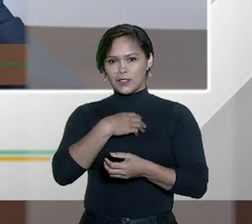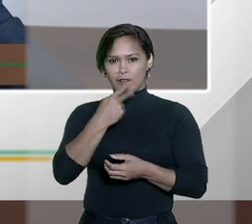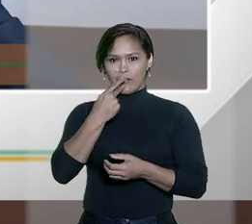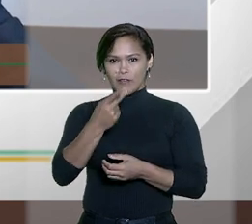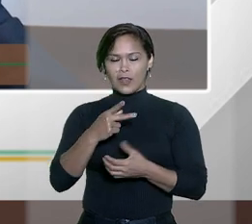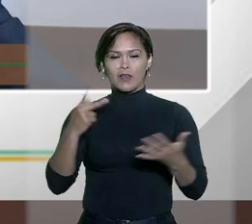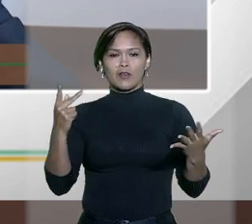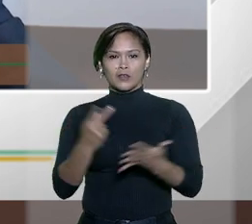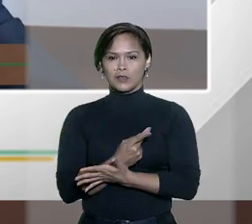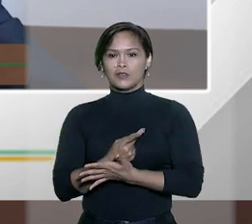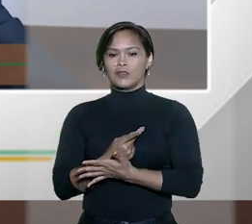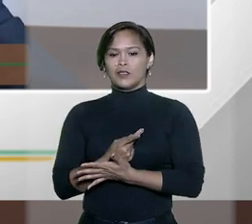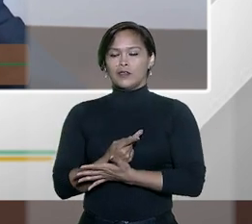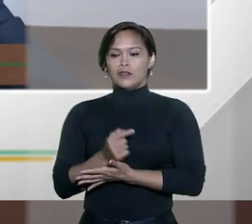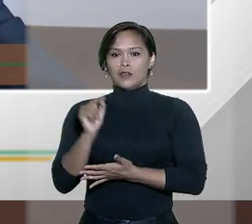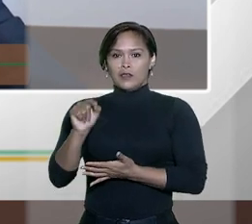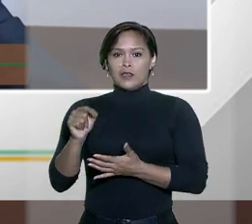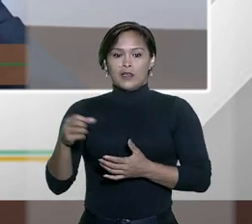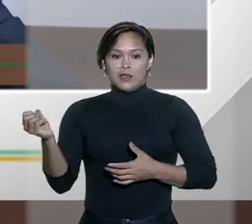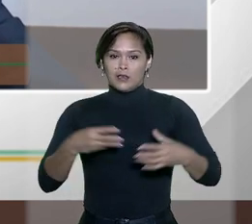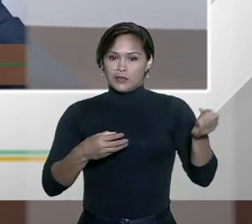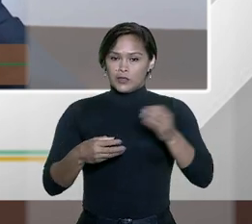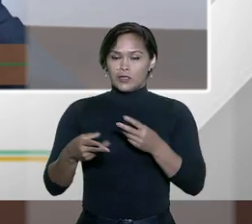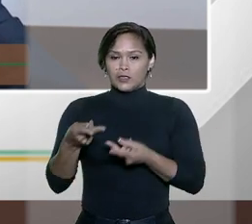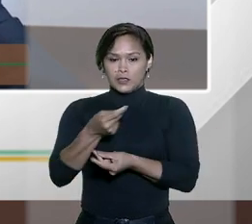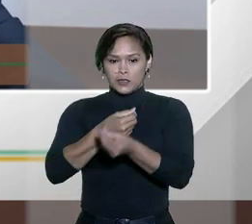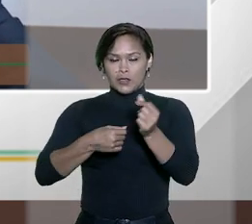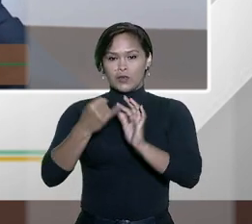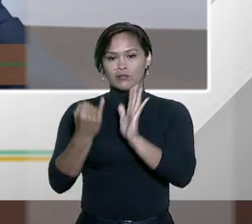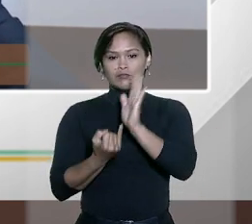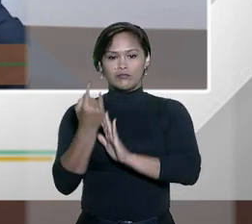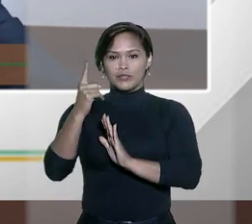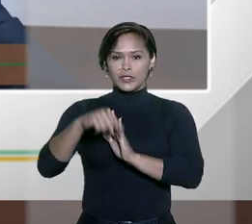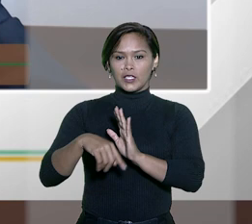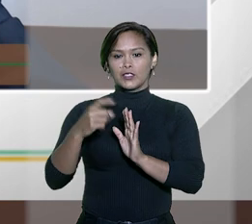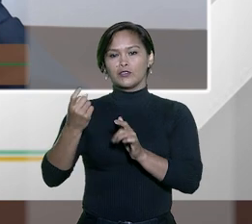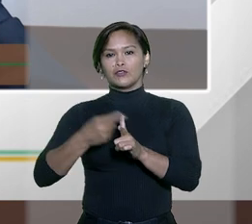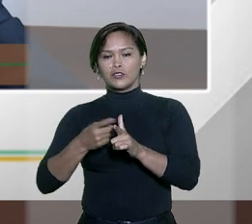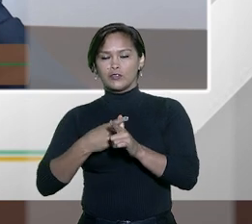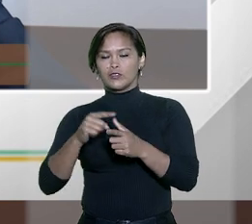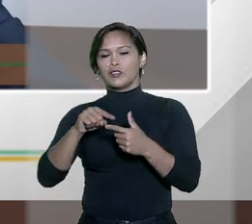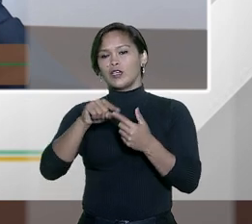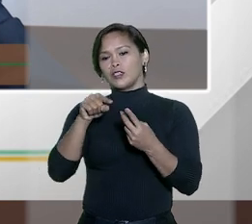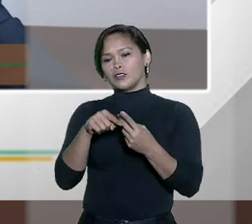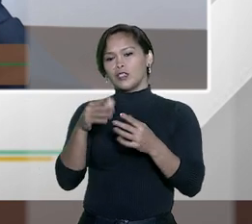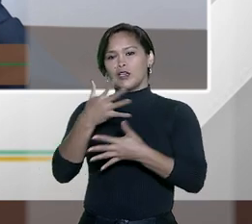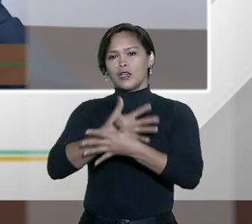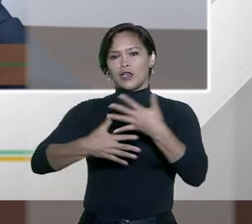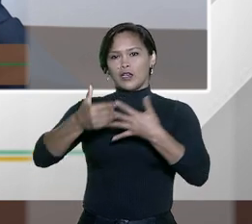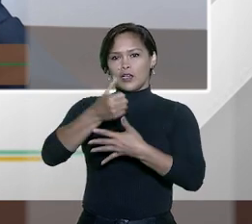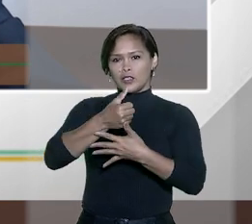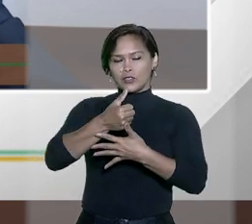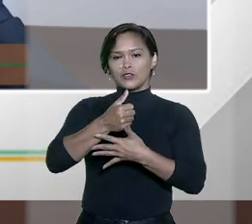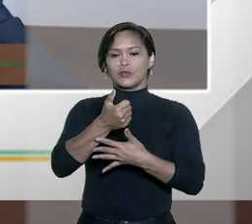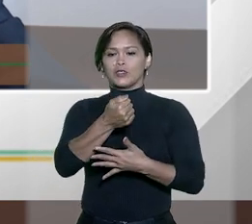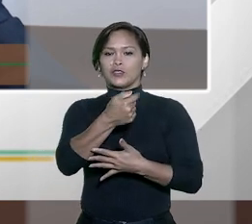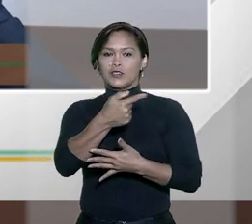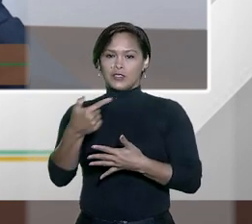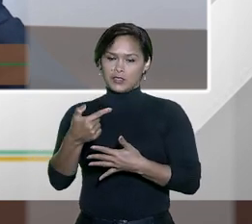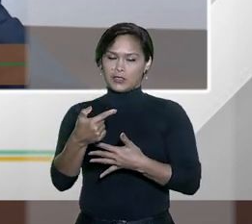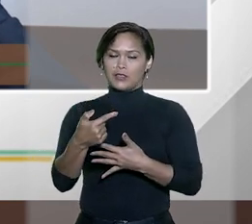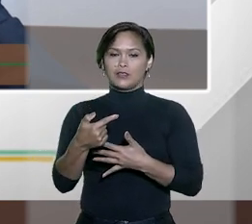que acontece é a atualização monetária dessas dívidas. Então, nós temos aí a súmula vinculante